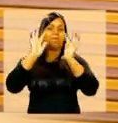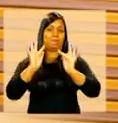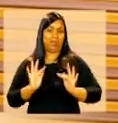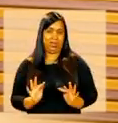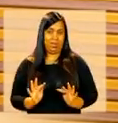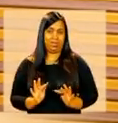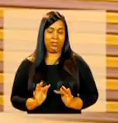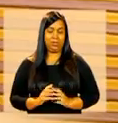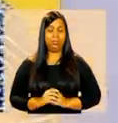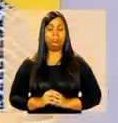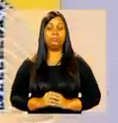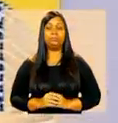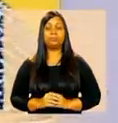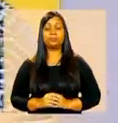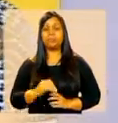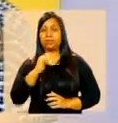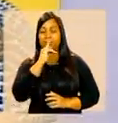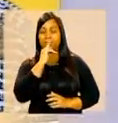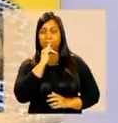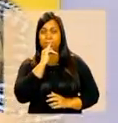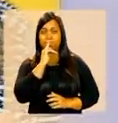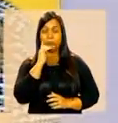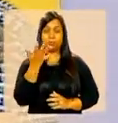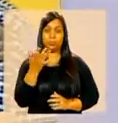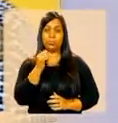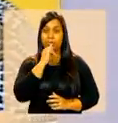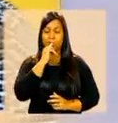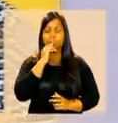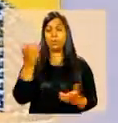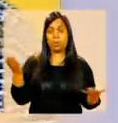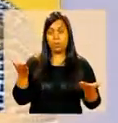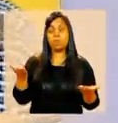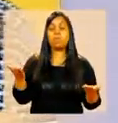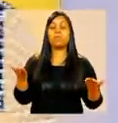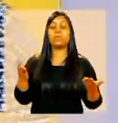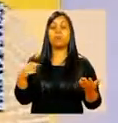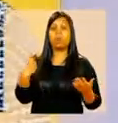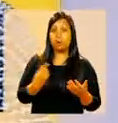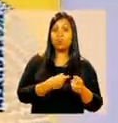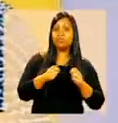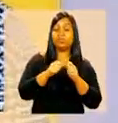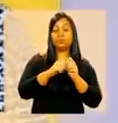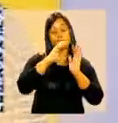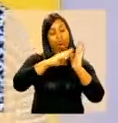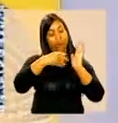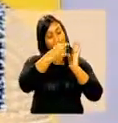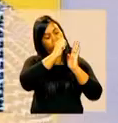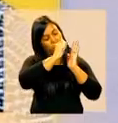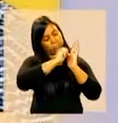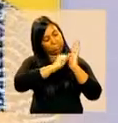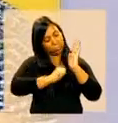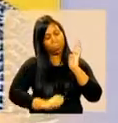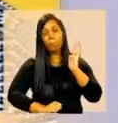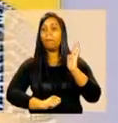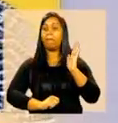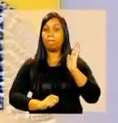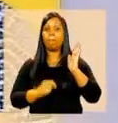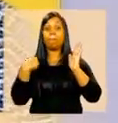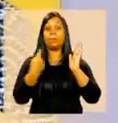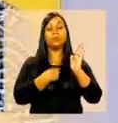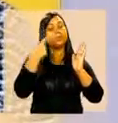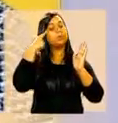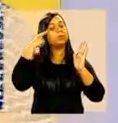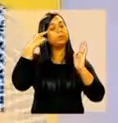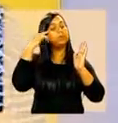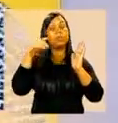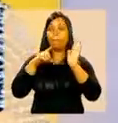não contemplado. Quando assim, como dessa vez, né, que a gente fez o roteiro, nós fizemos o roteiro juntas, então tudo foi